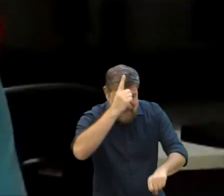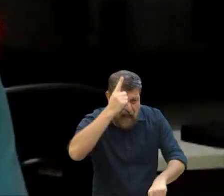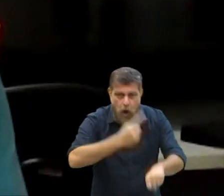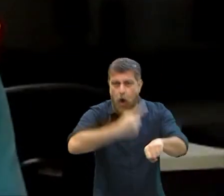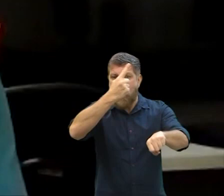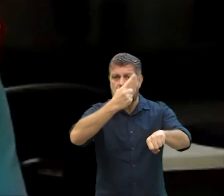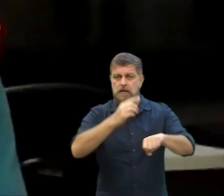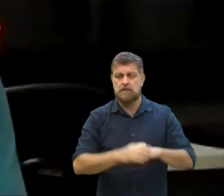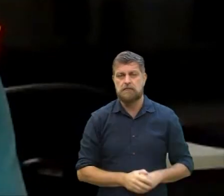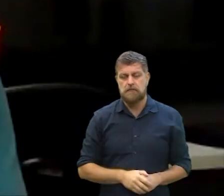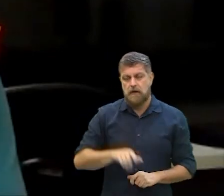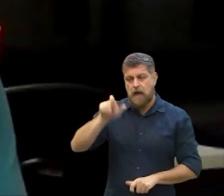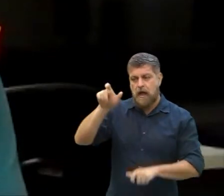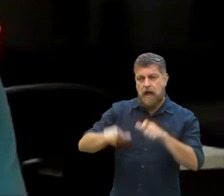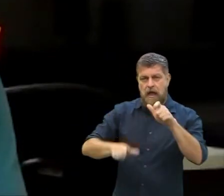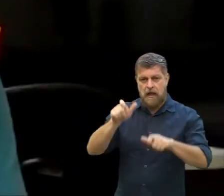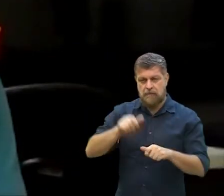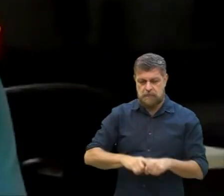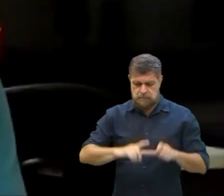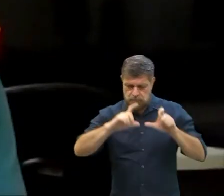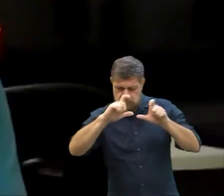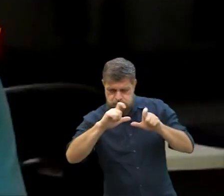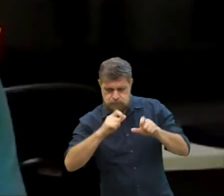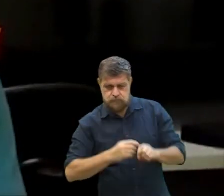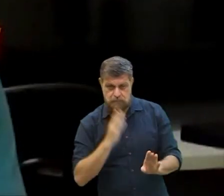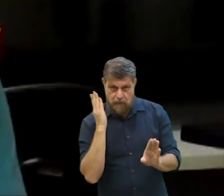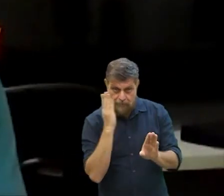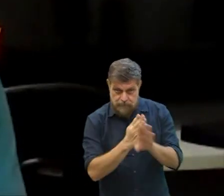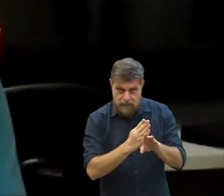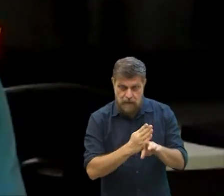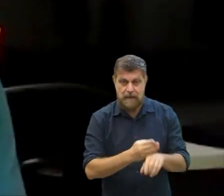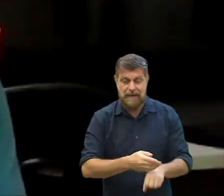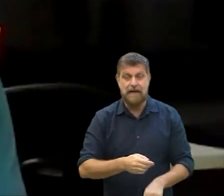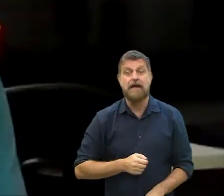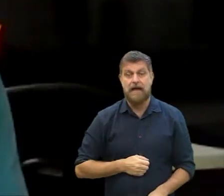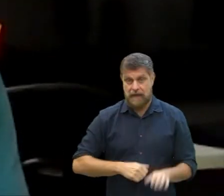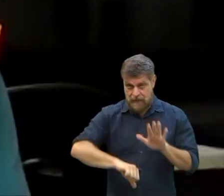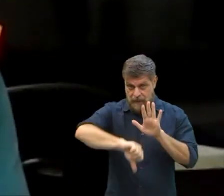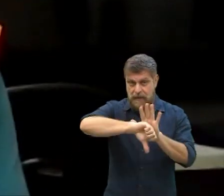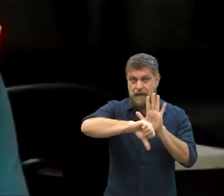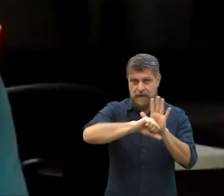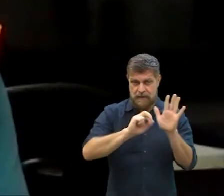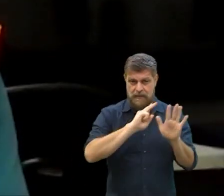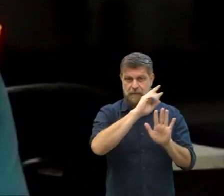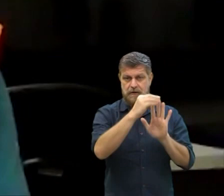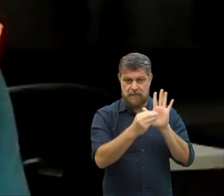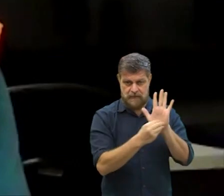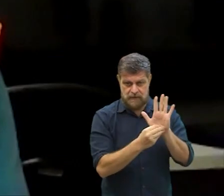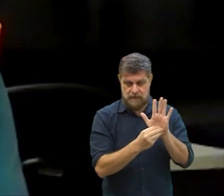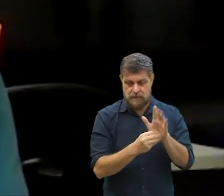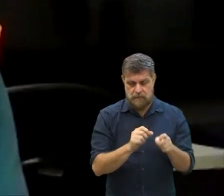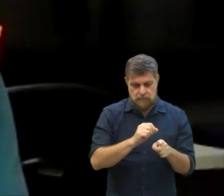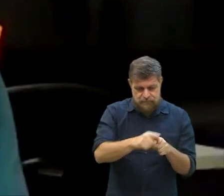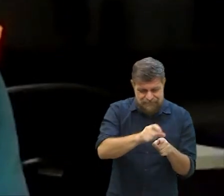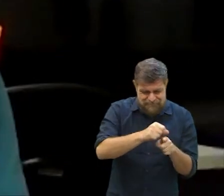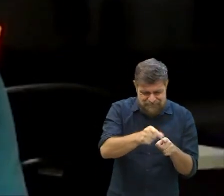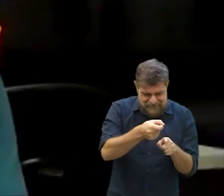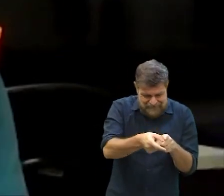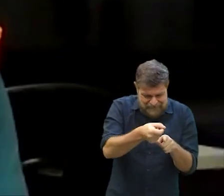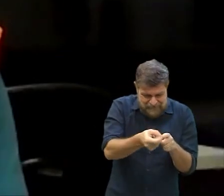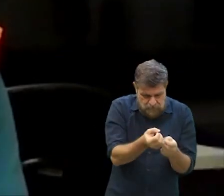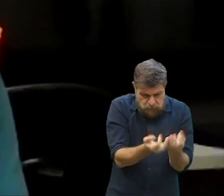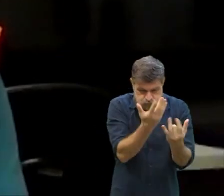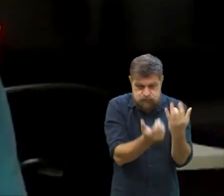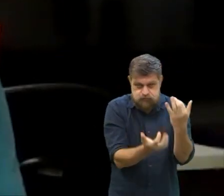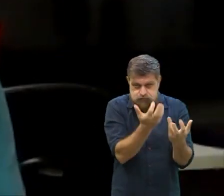flagrante. Então, às vezes, pessoas fazendo flagrante é um crime ambiental, provocar qualquer tipo de